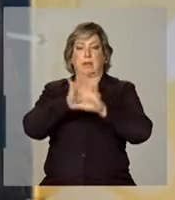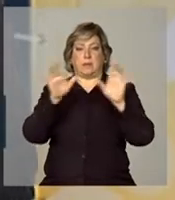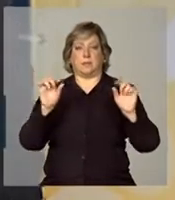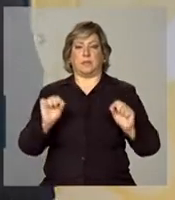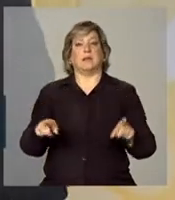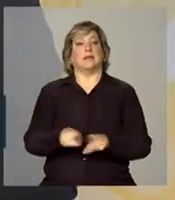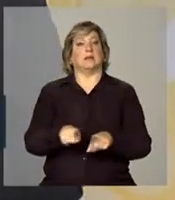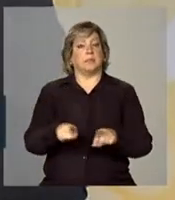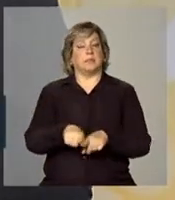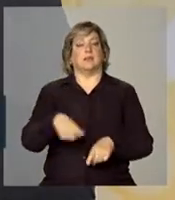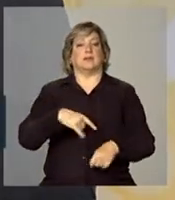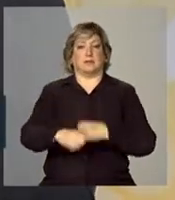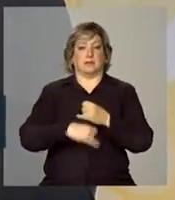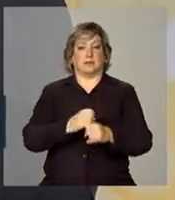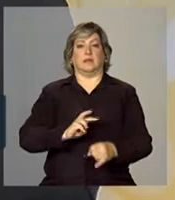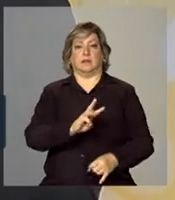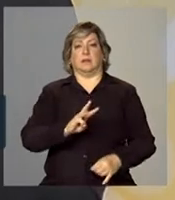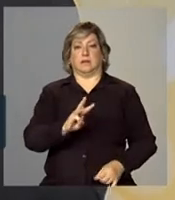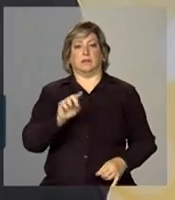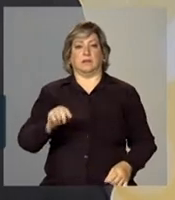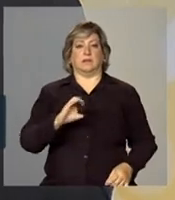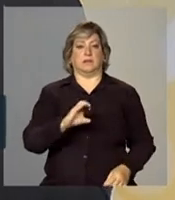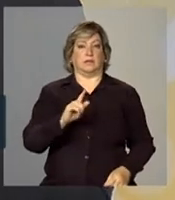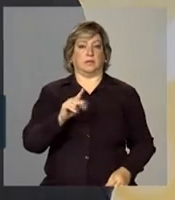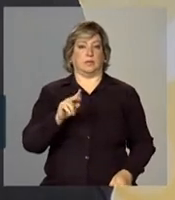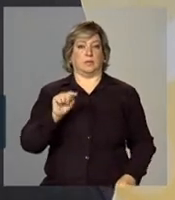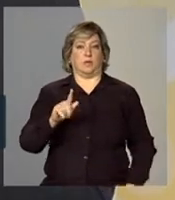Também está disponível no site